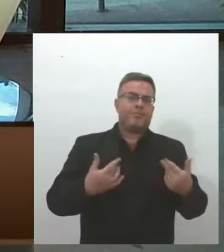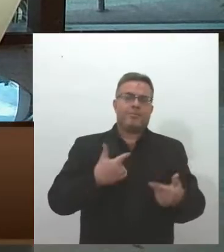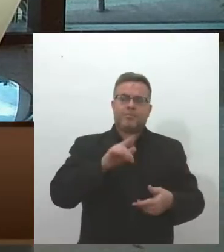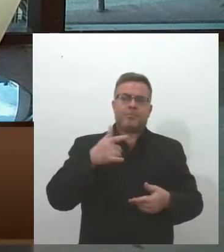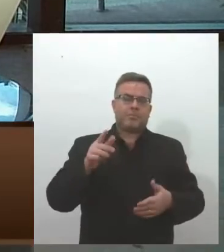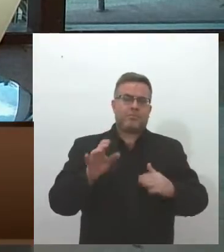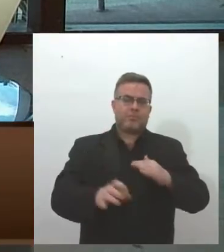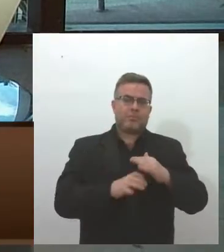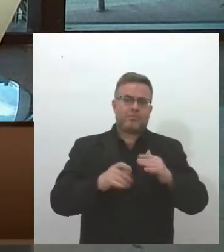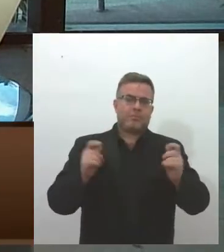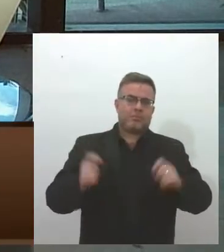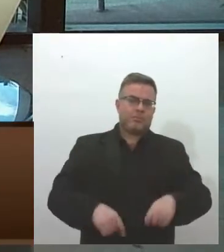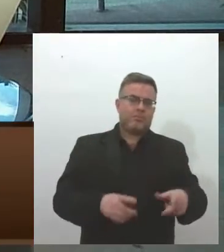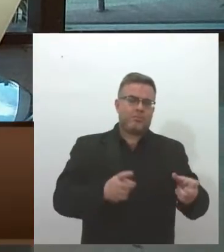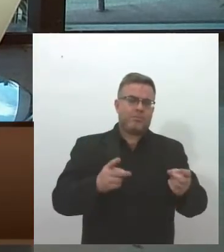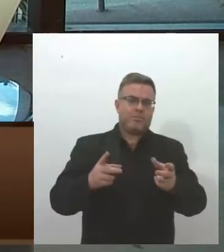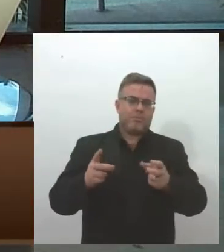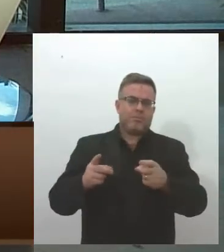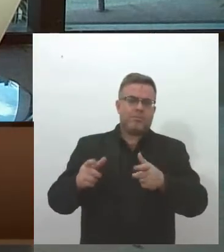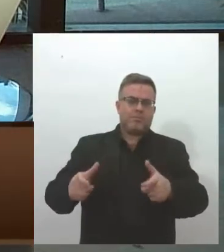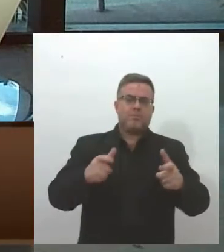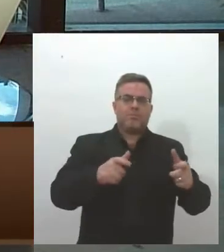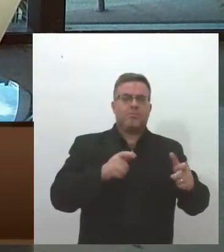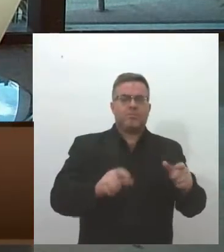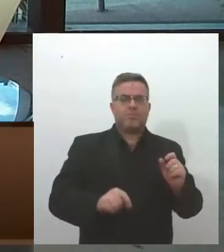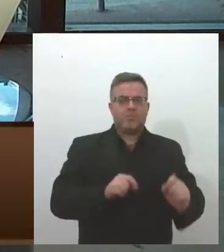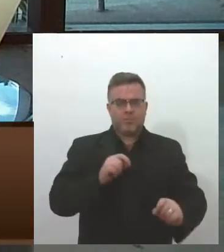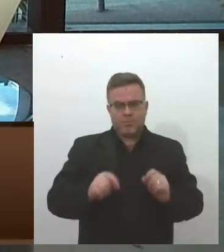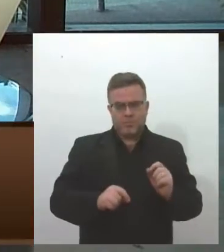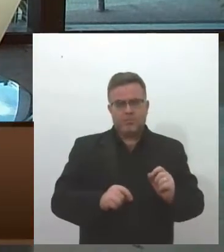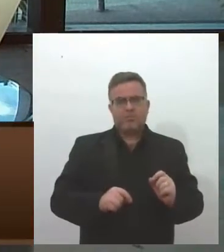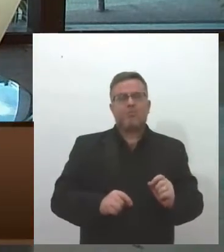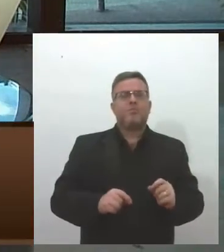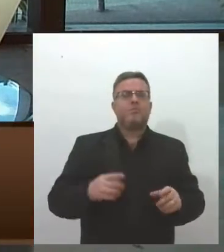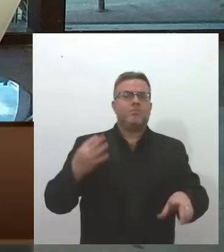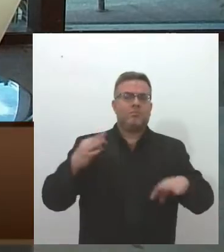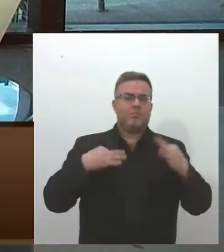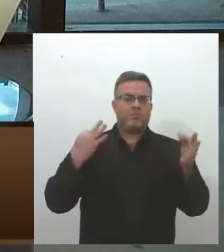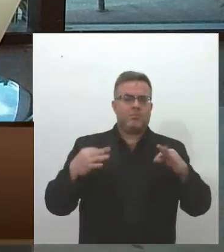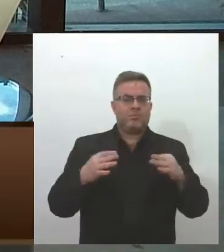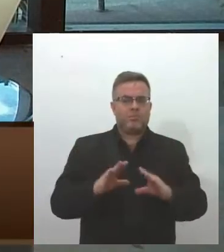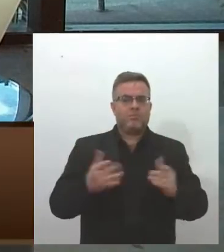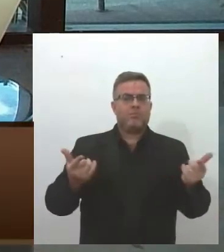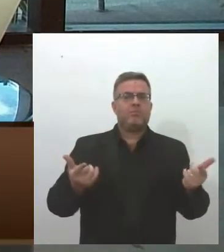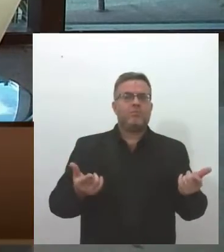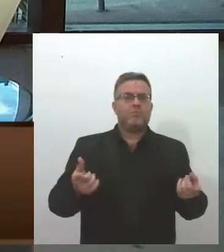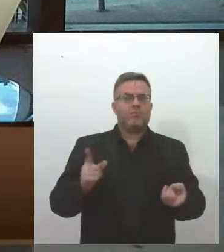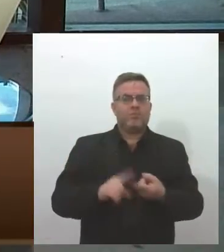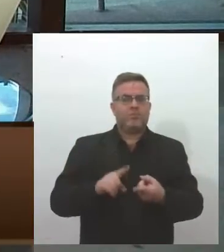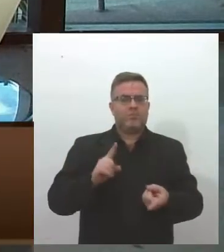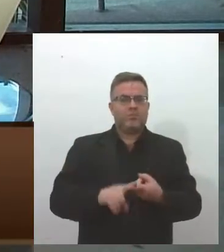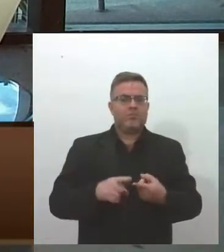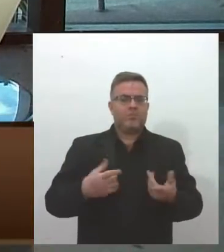possam vender a região, né, o nosso turismo local, e também